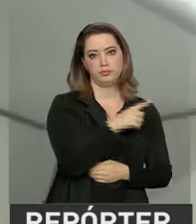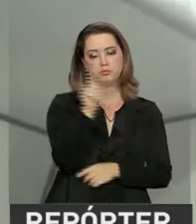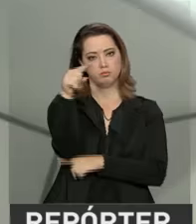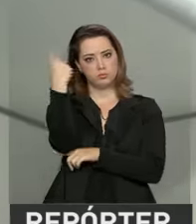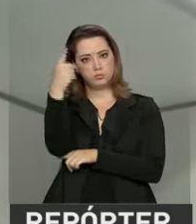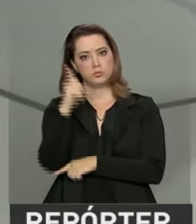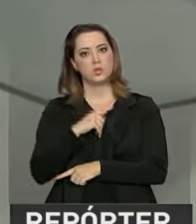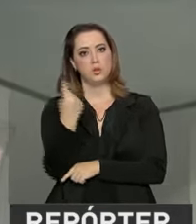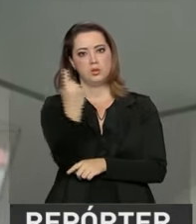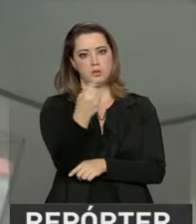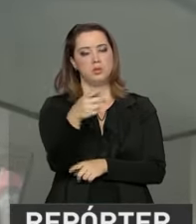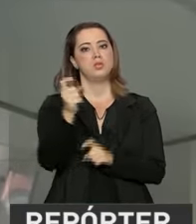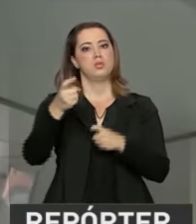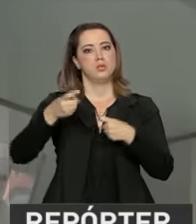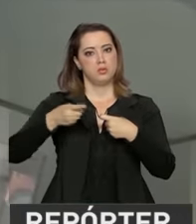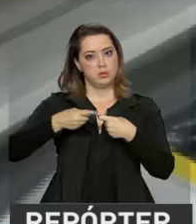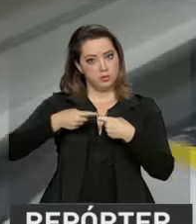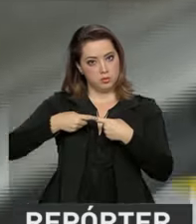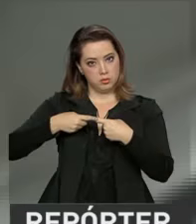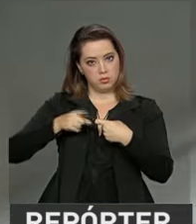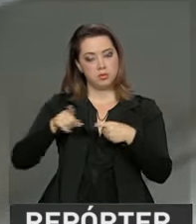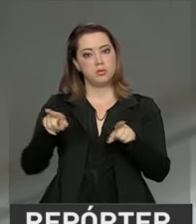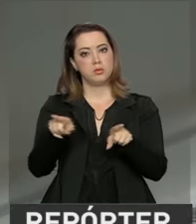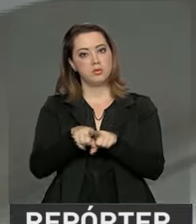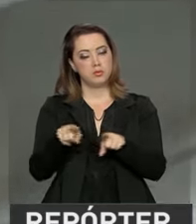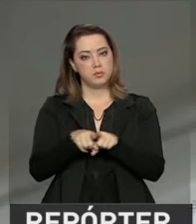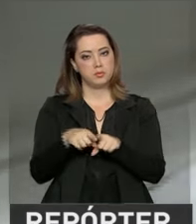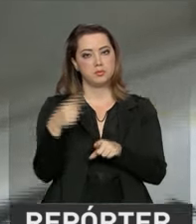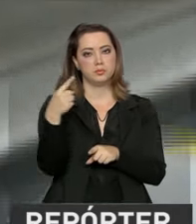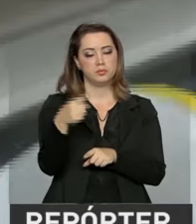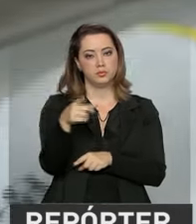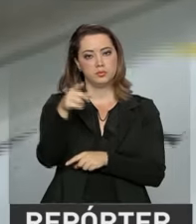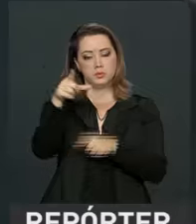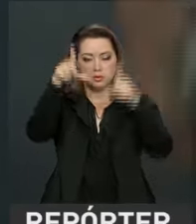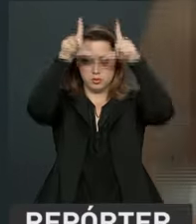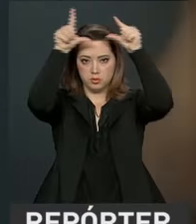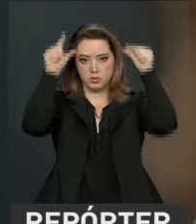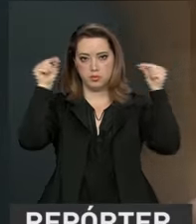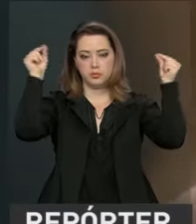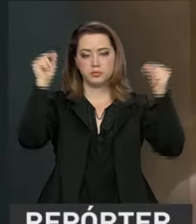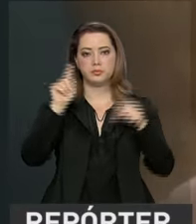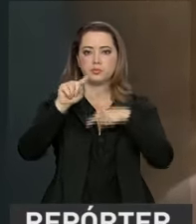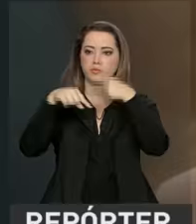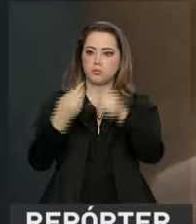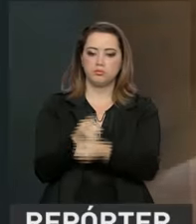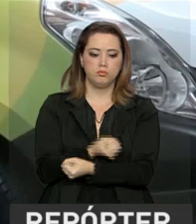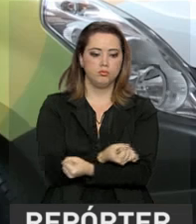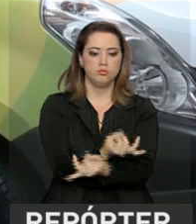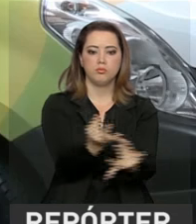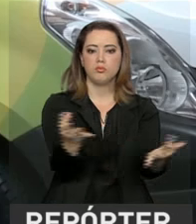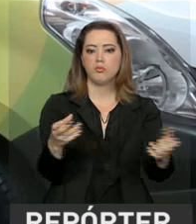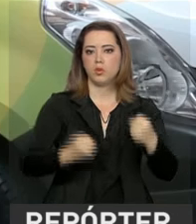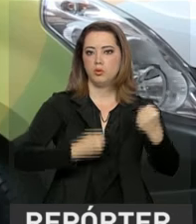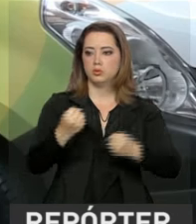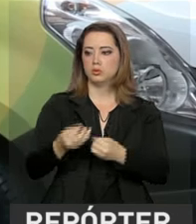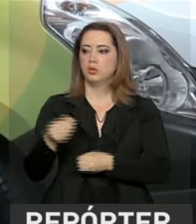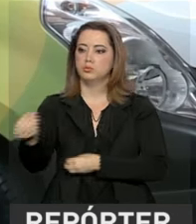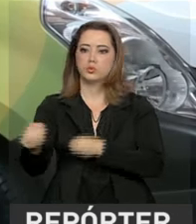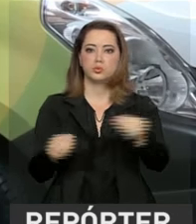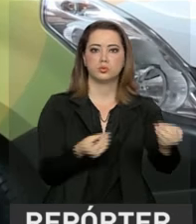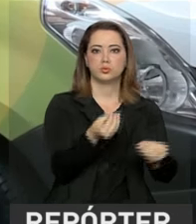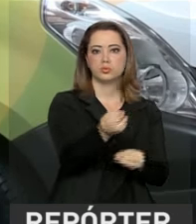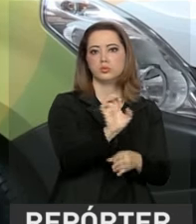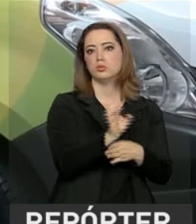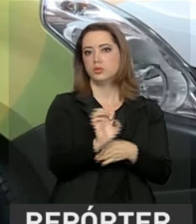contar com um médico e um enfermeiro. Depois das olimpíadas, os veículos deverão ser distribuídos entre o Rio de Janeiro e